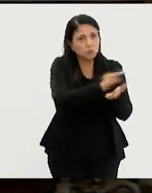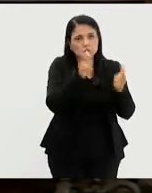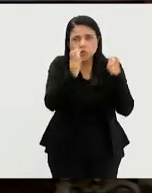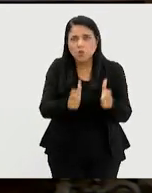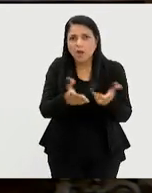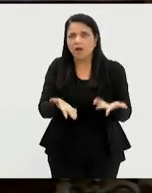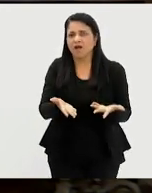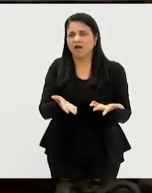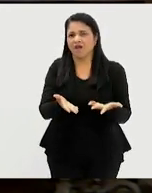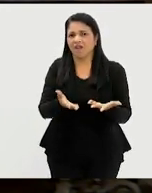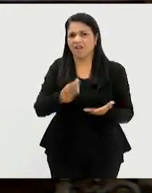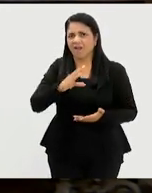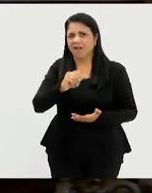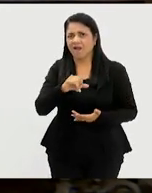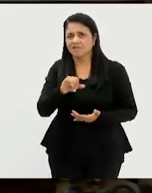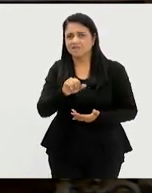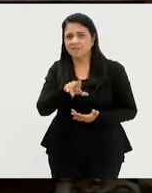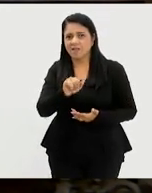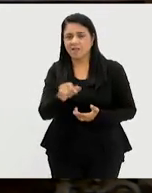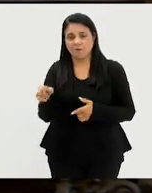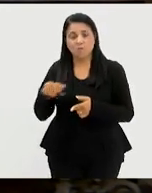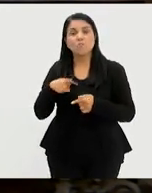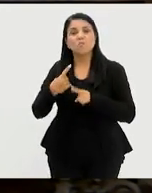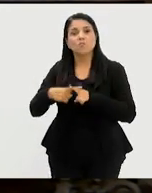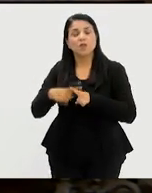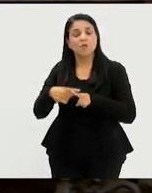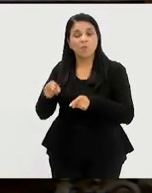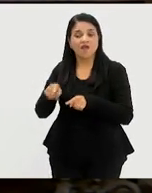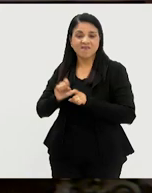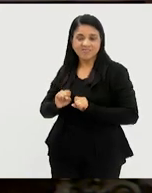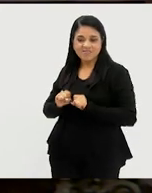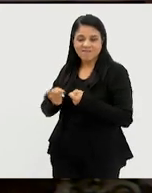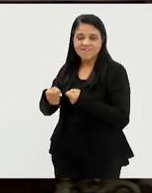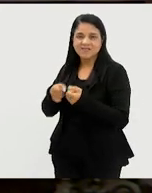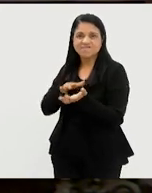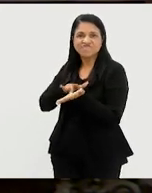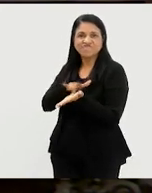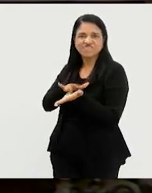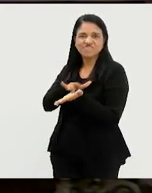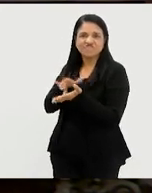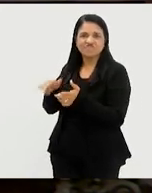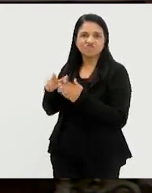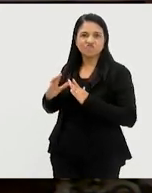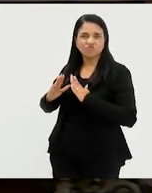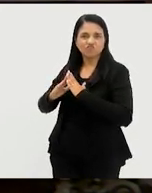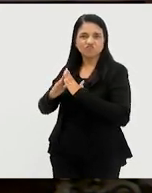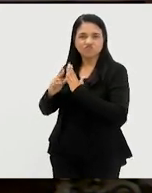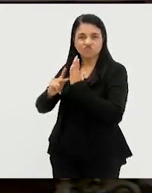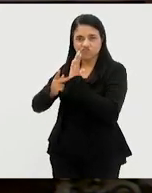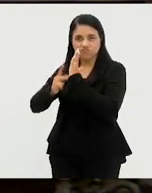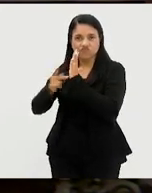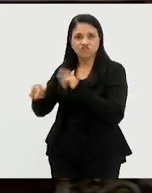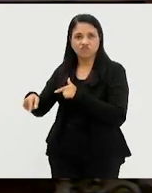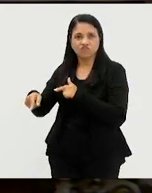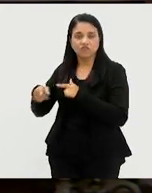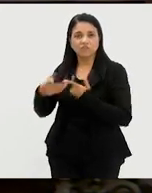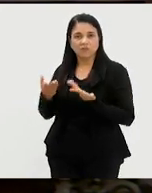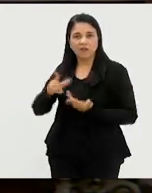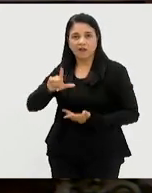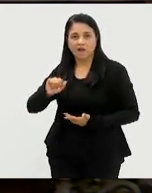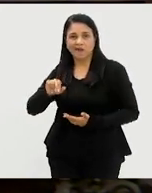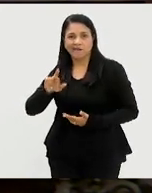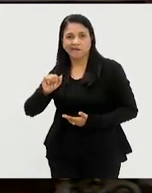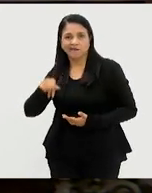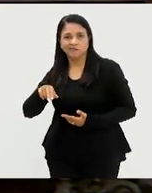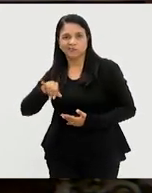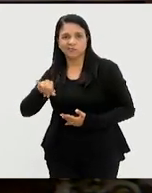em nome de uma suposta defesa ambiental em outros momentos como nesse o pseudo desenvolvimento que